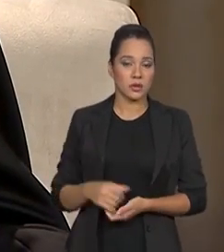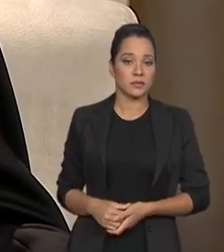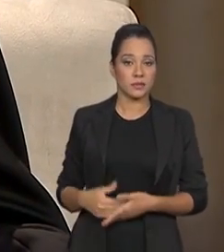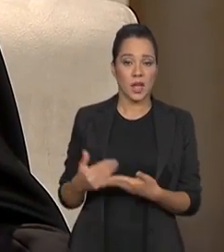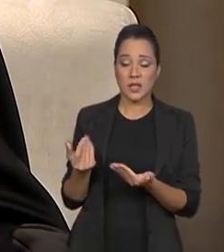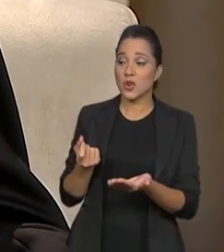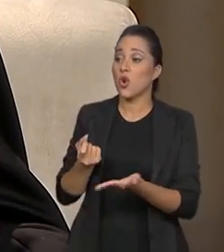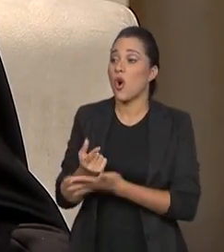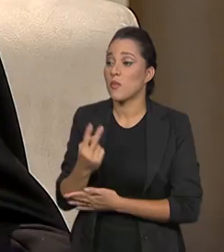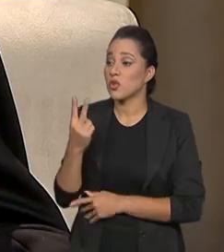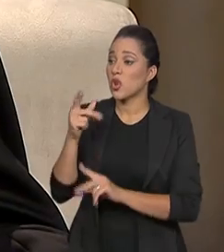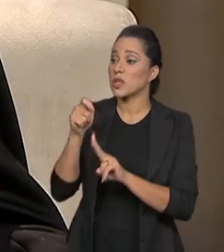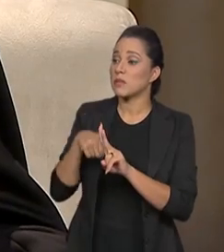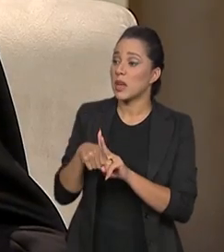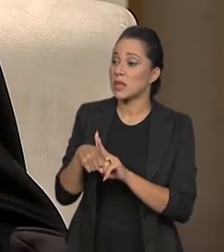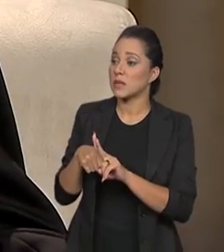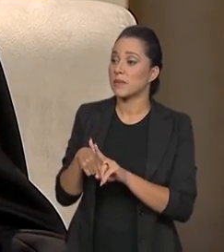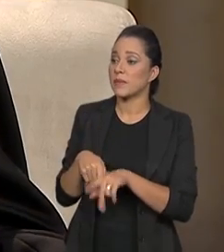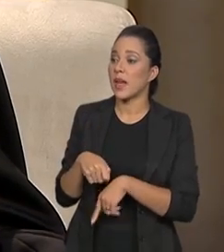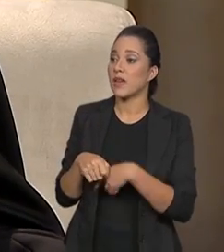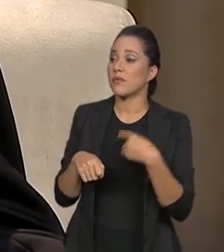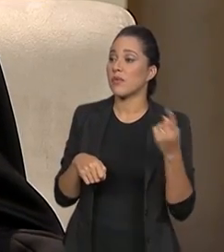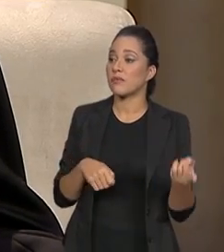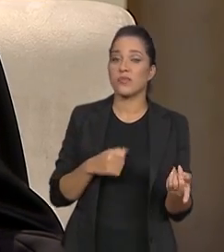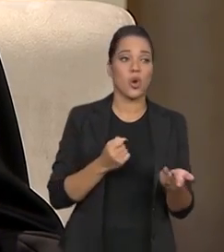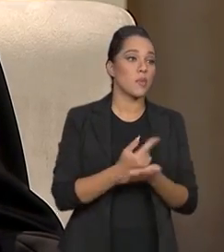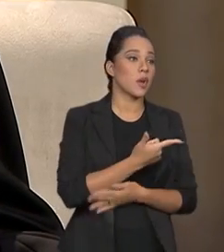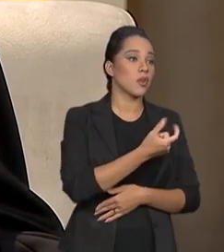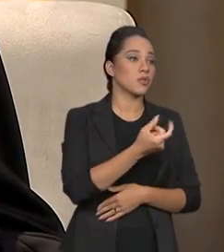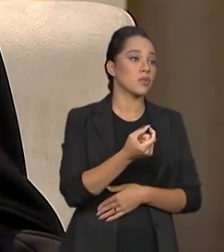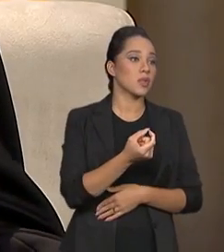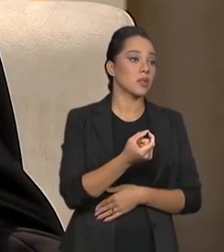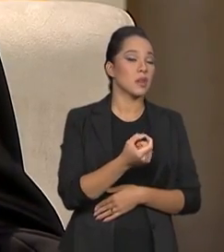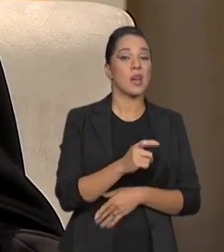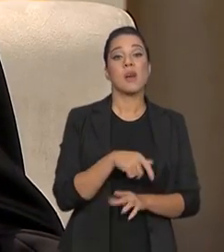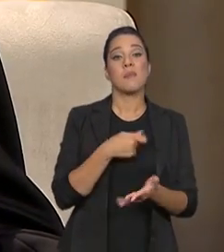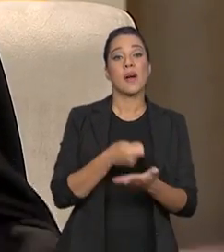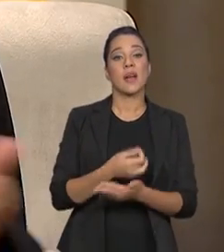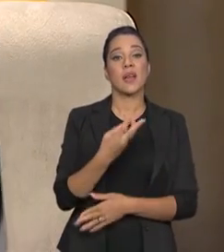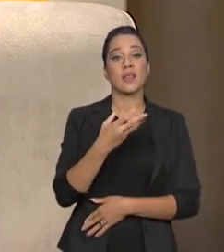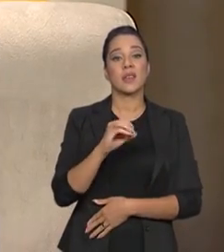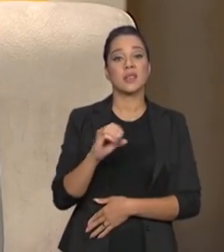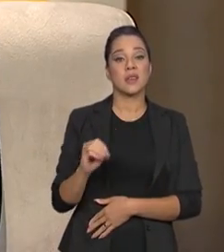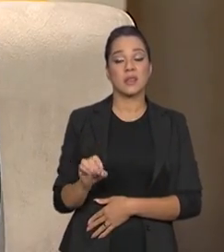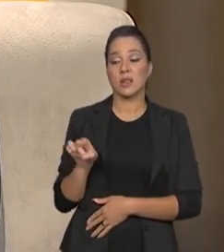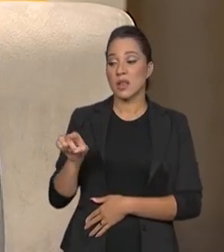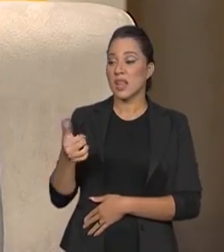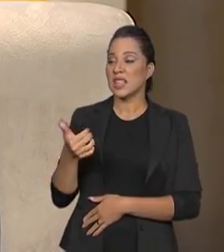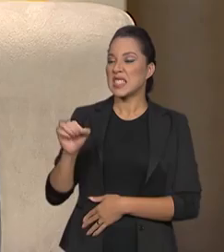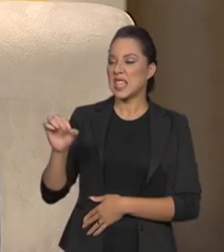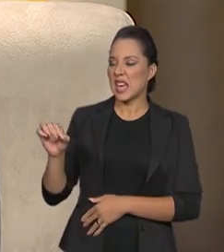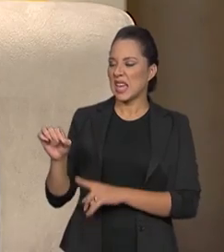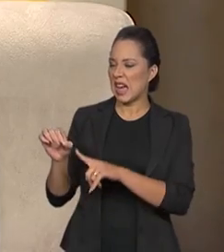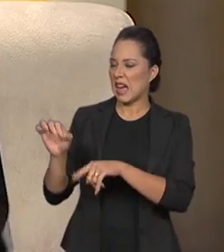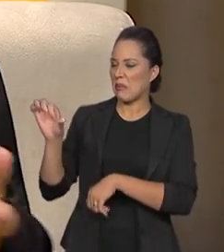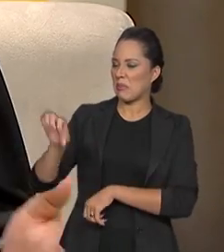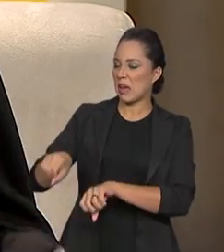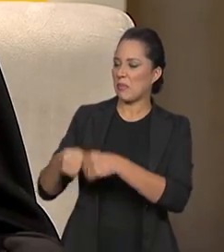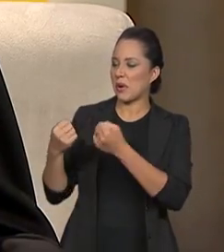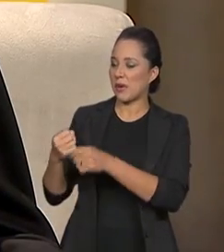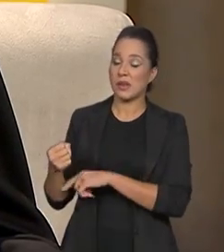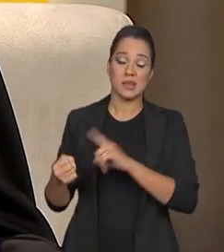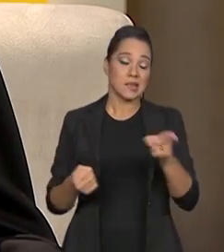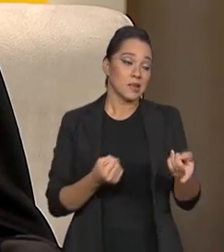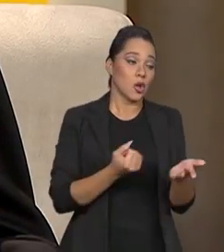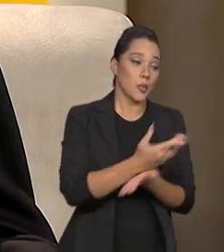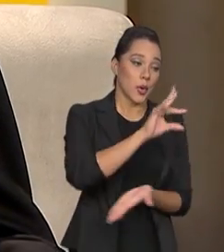acaba comprando o de 200 você acabou pagando quanto no seu produto você pagou 300 você pagou aquele 100 iniciais e mais de 200 do